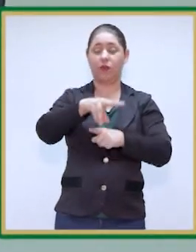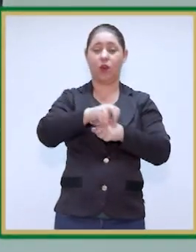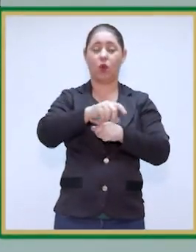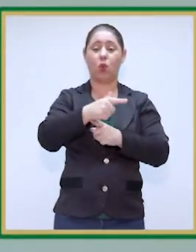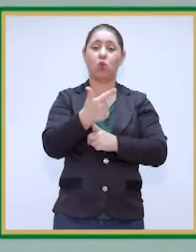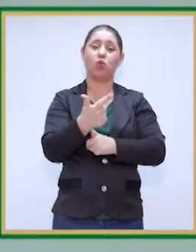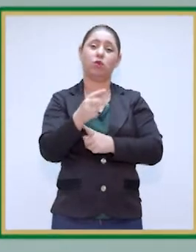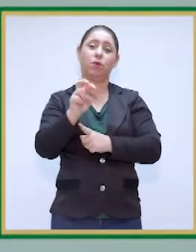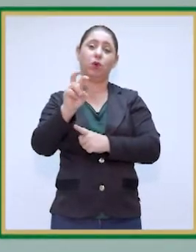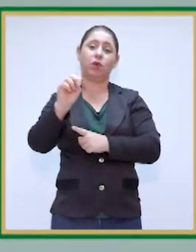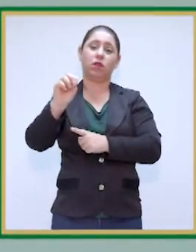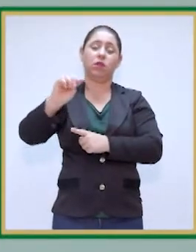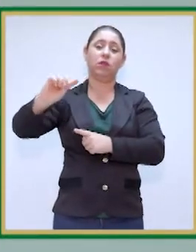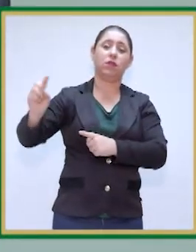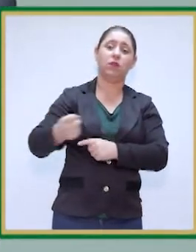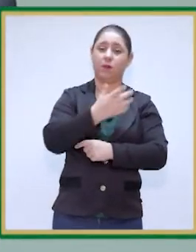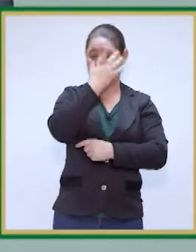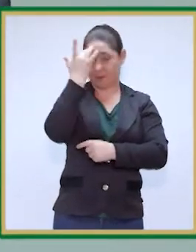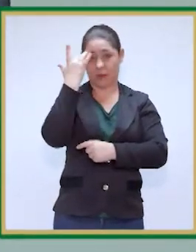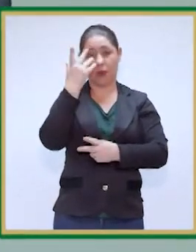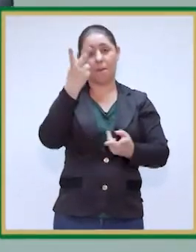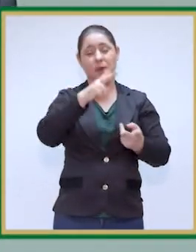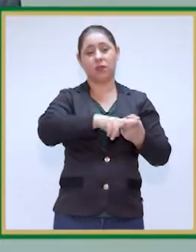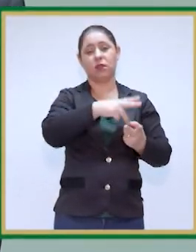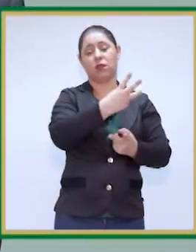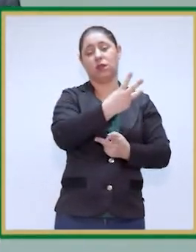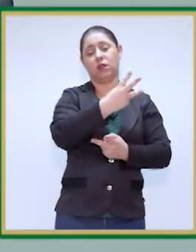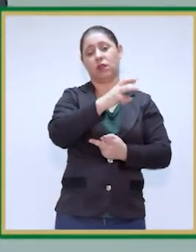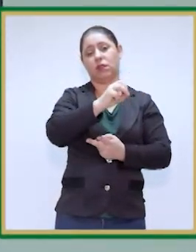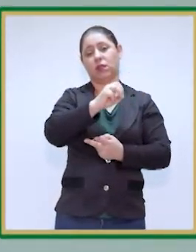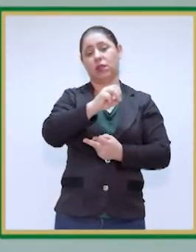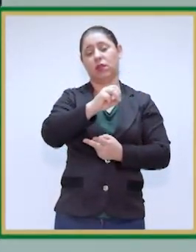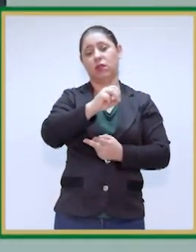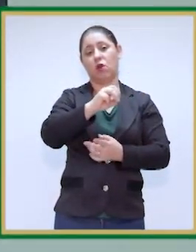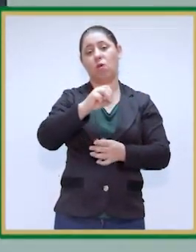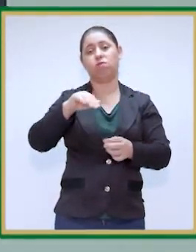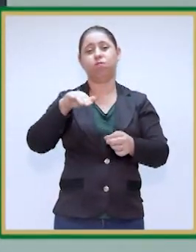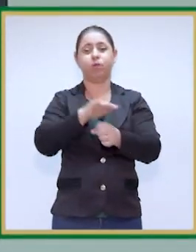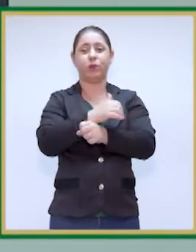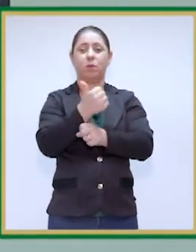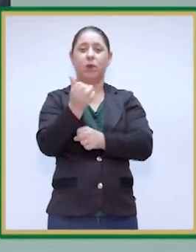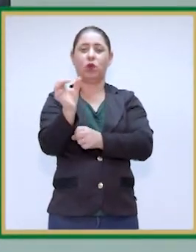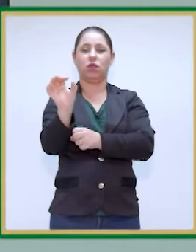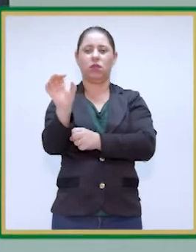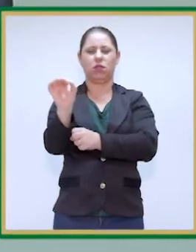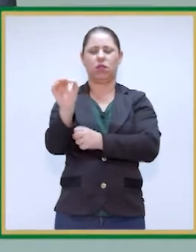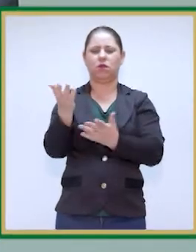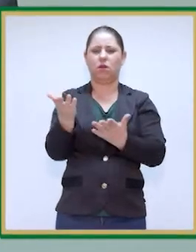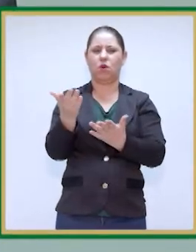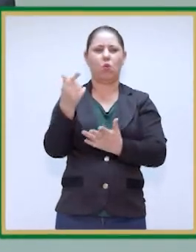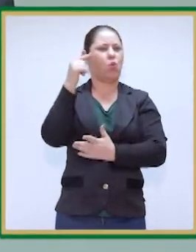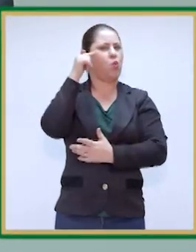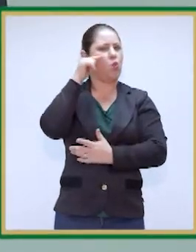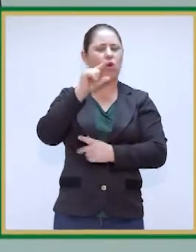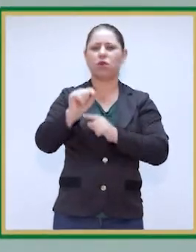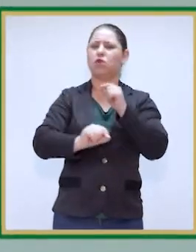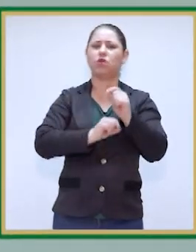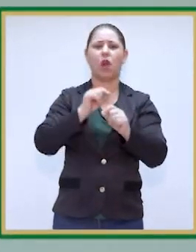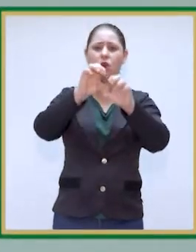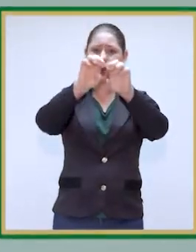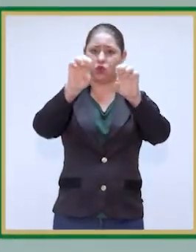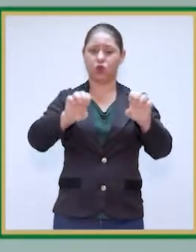700 vagas, com 2.500. Um presídio com 300 vagas, com 1.600. Será que a gente não consegue